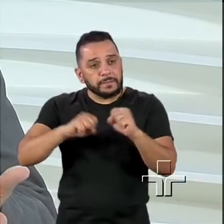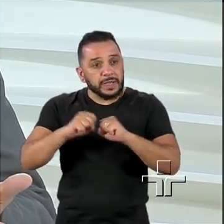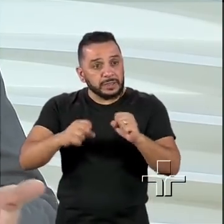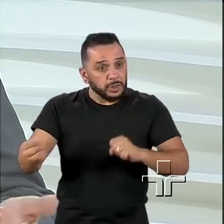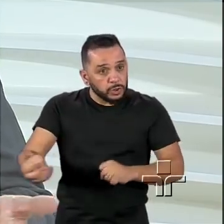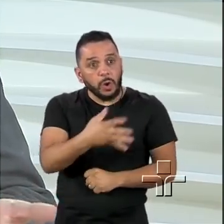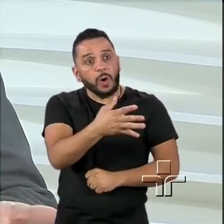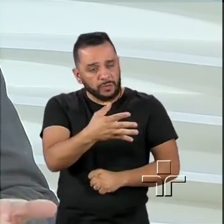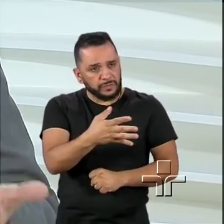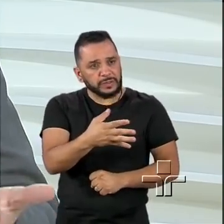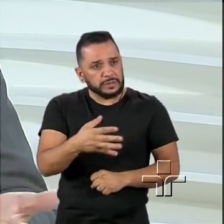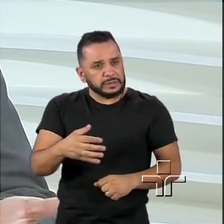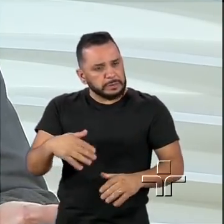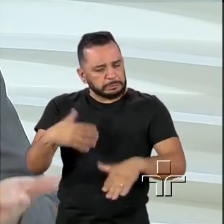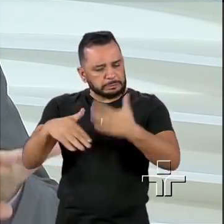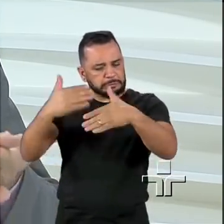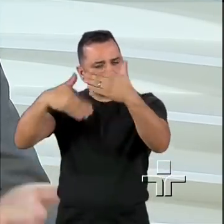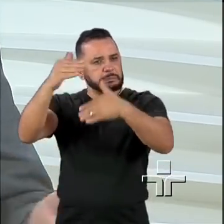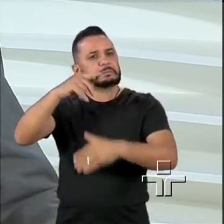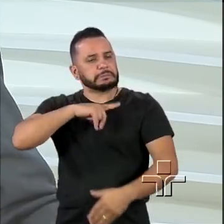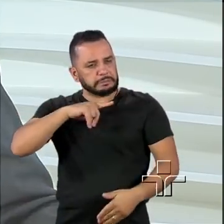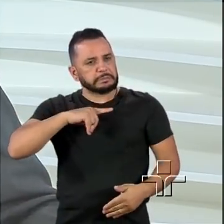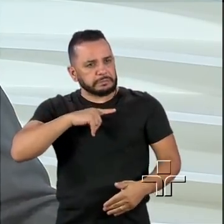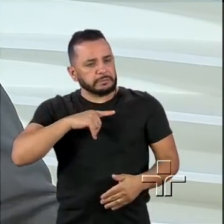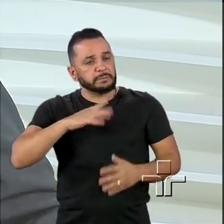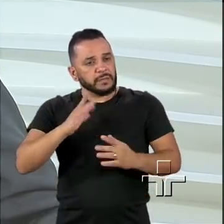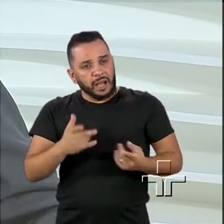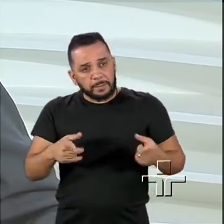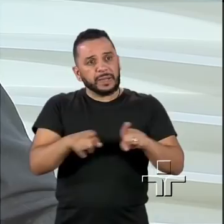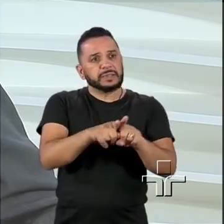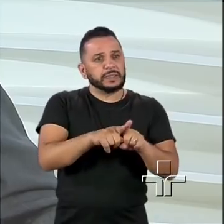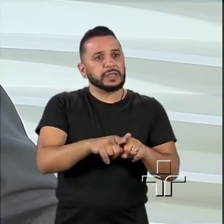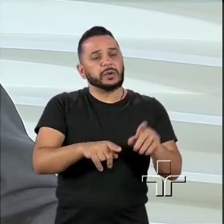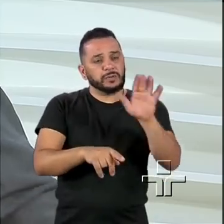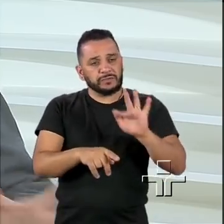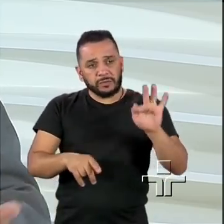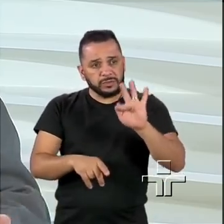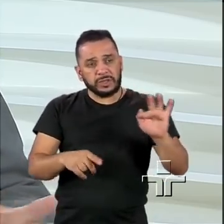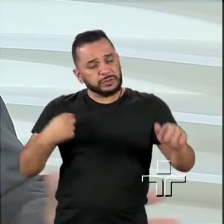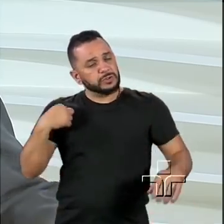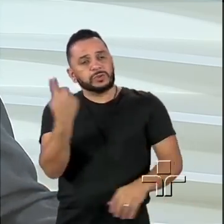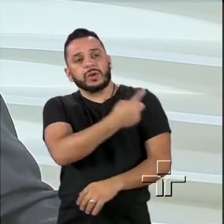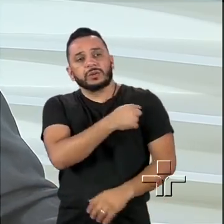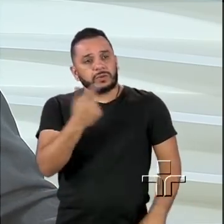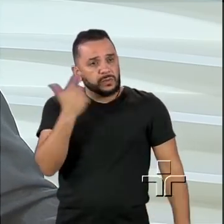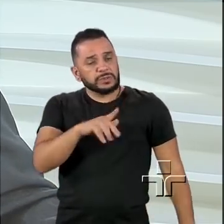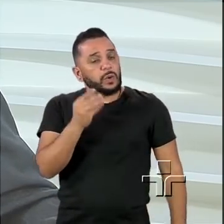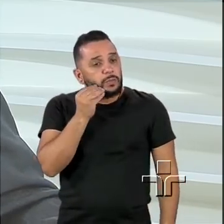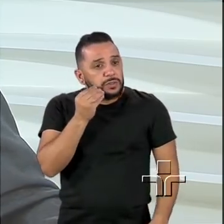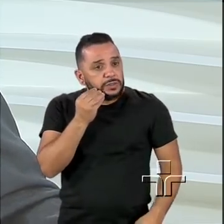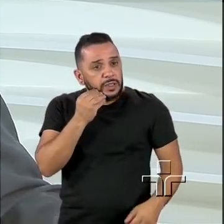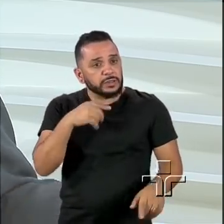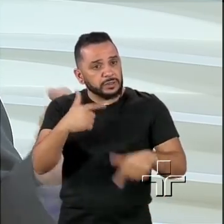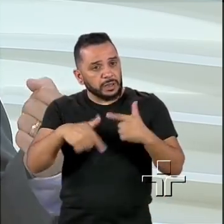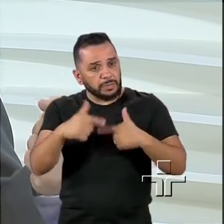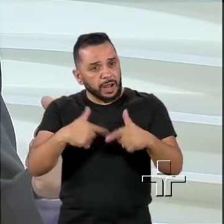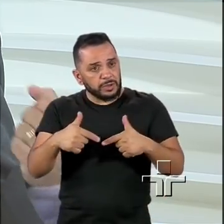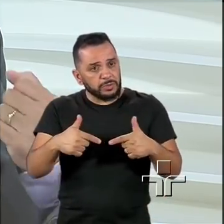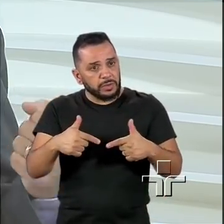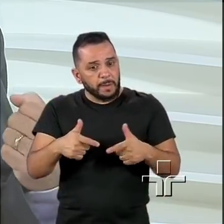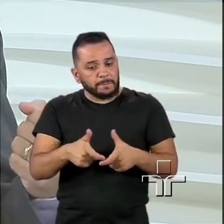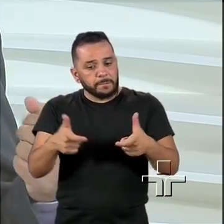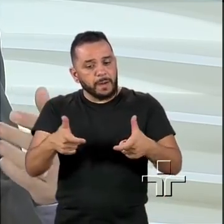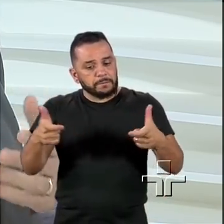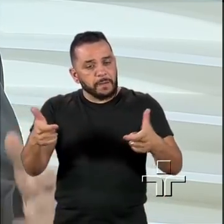ser gerada para valer, ou seja, vinculada às universidades, de forma que a gente possa ter oportunidade de gerar emprego aqui no estado de São Paulo. Nós temos